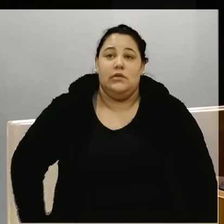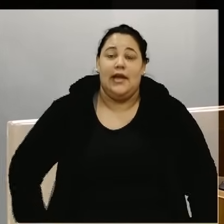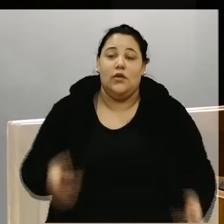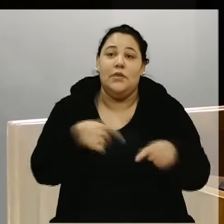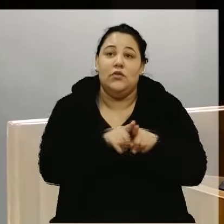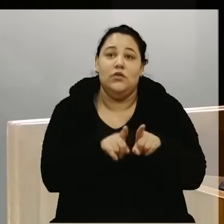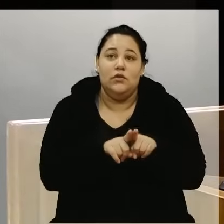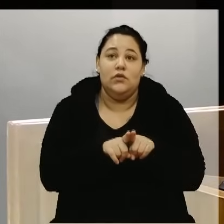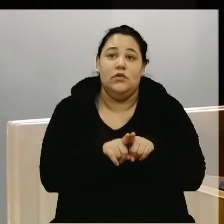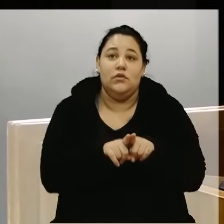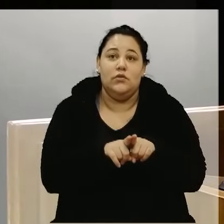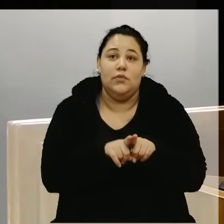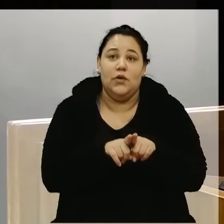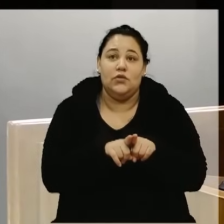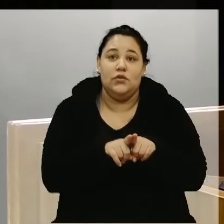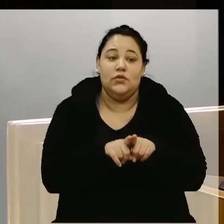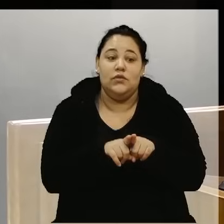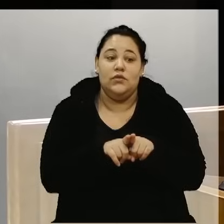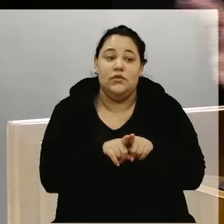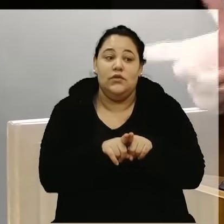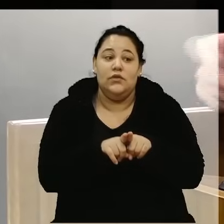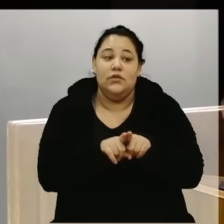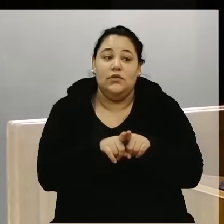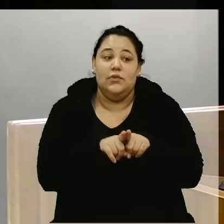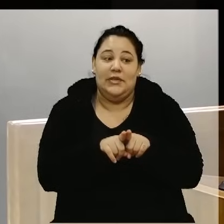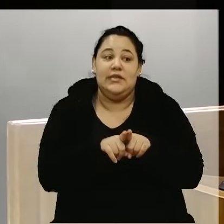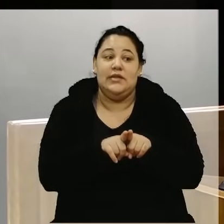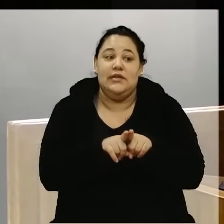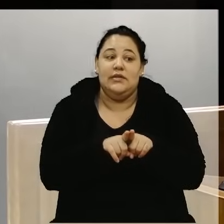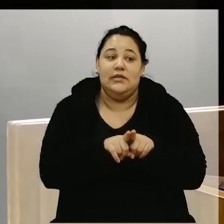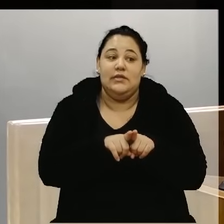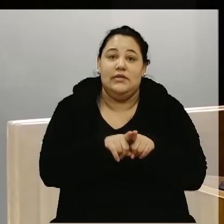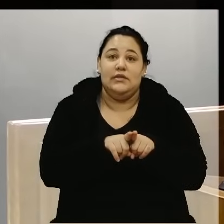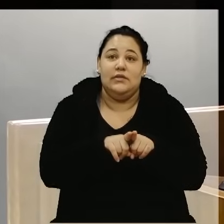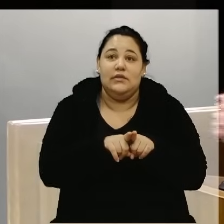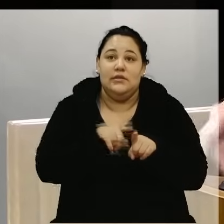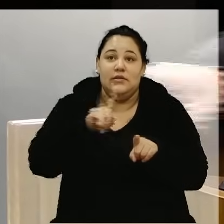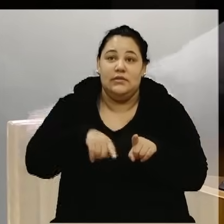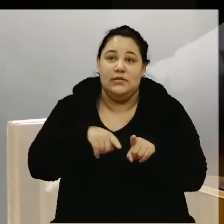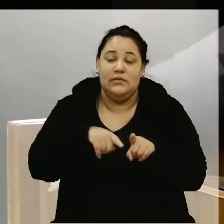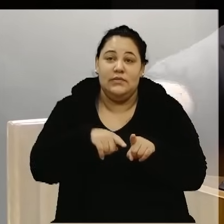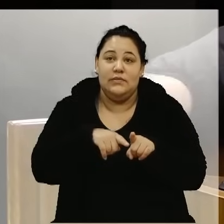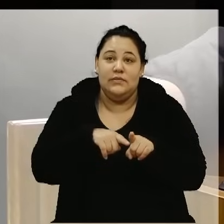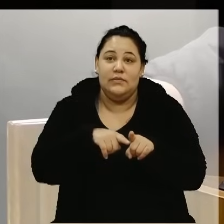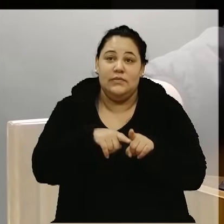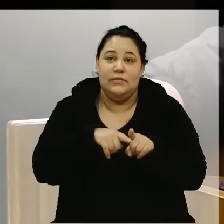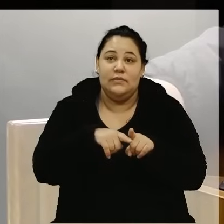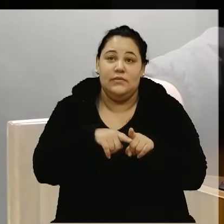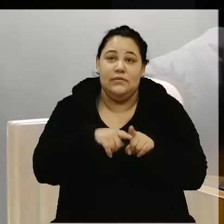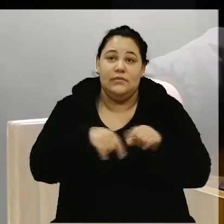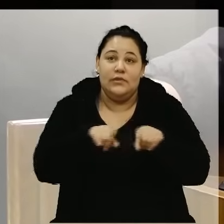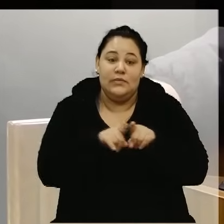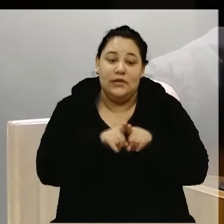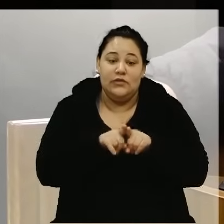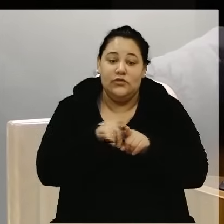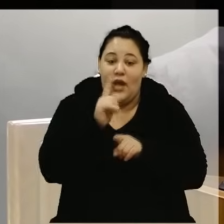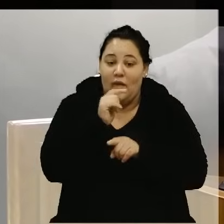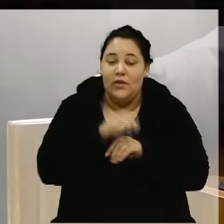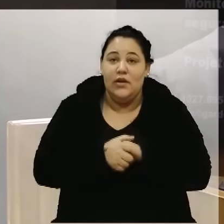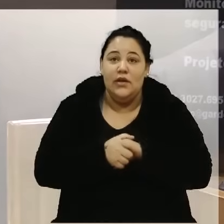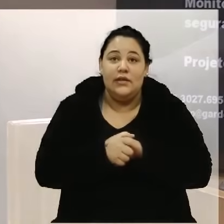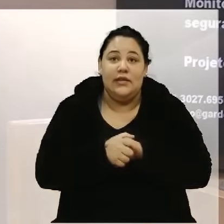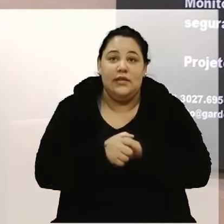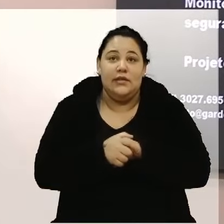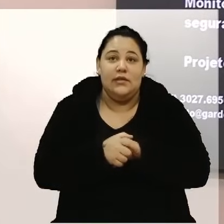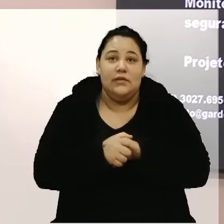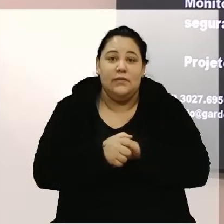que ser movimentado a linha, e a questão do abastecimento de água, que é o principal hoje nesse momento. Todo acompanhamento com